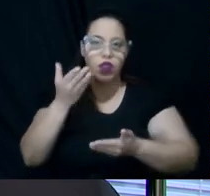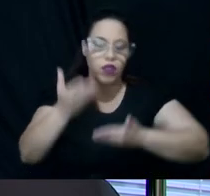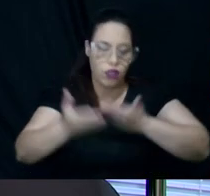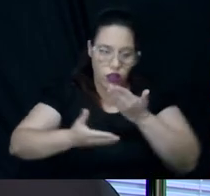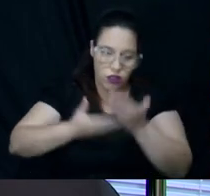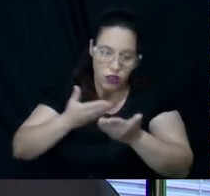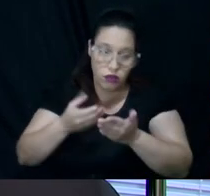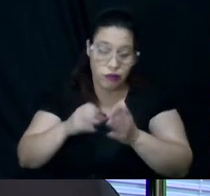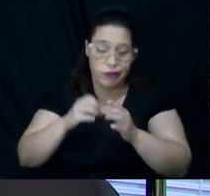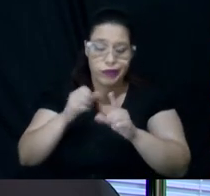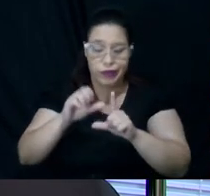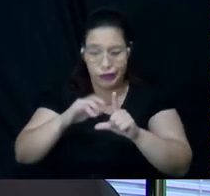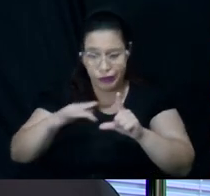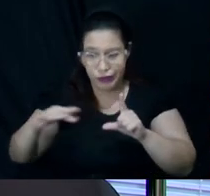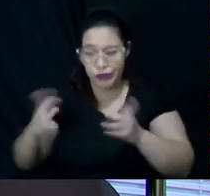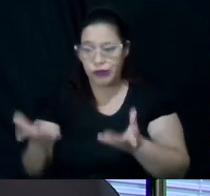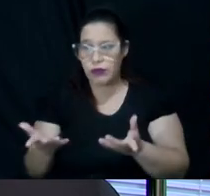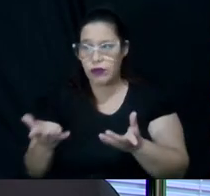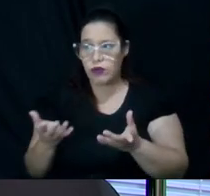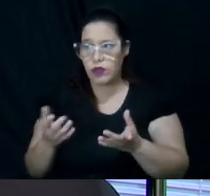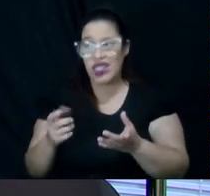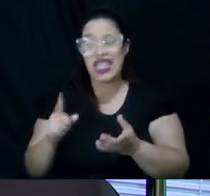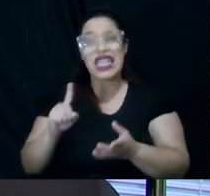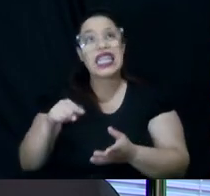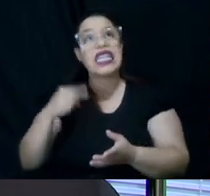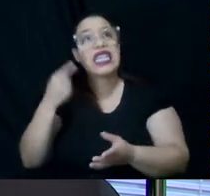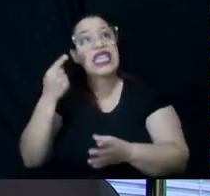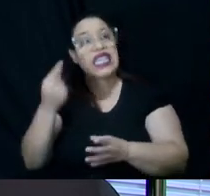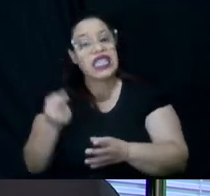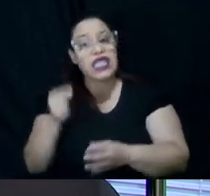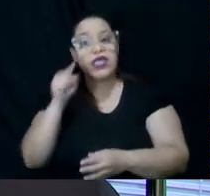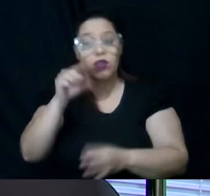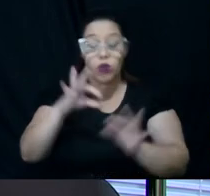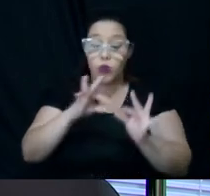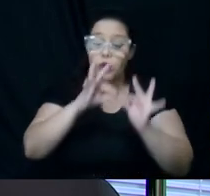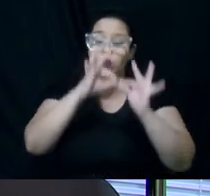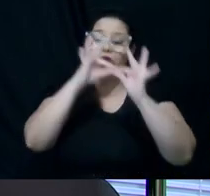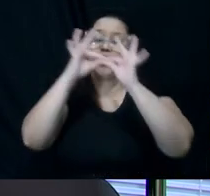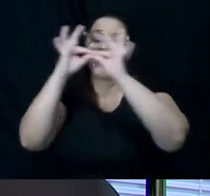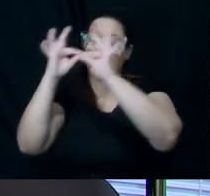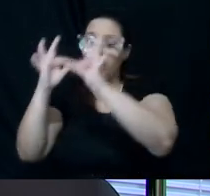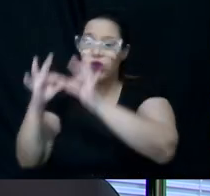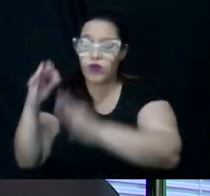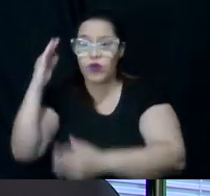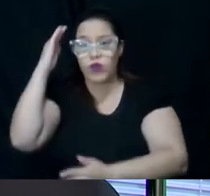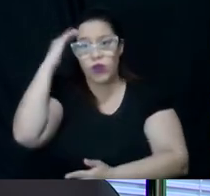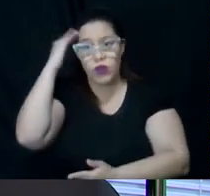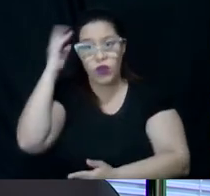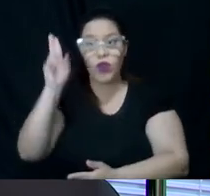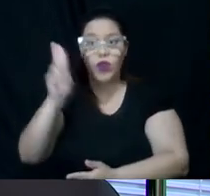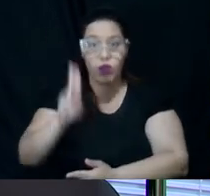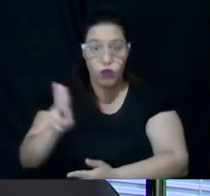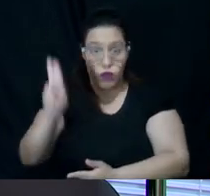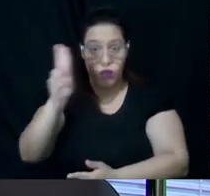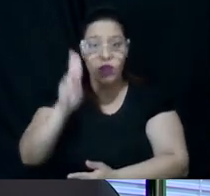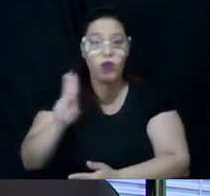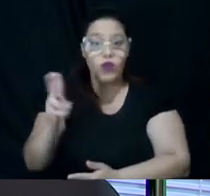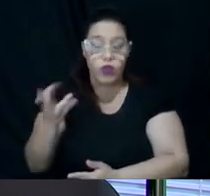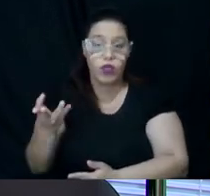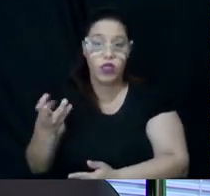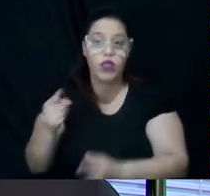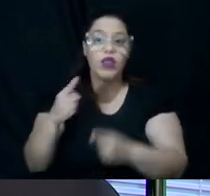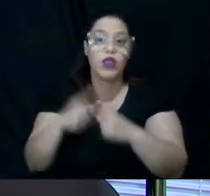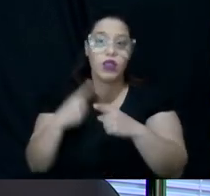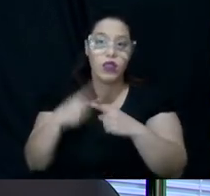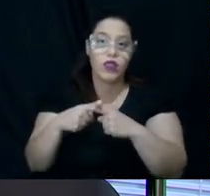característica. Então, talvez, para você que está nos assistindo, faça sentido utilizar o cheque especial. Por quê? Ele é um